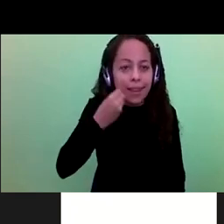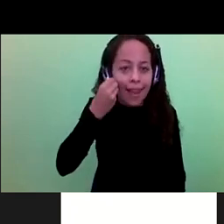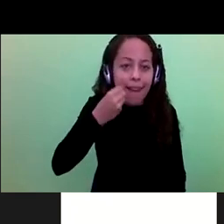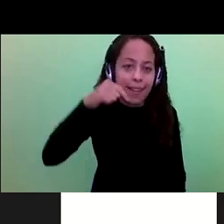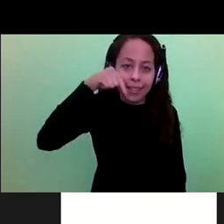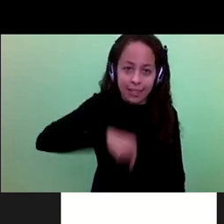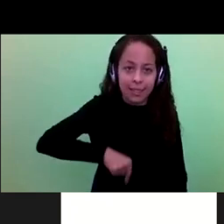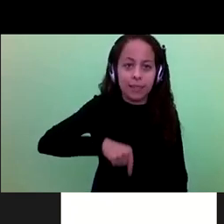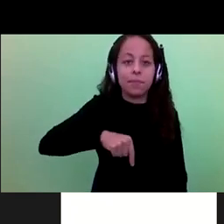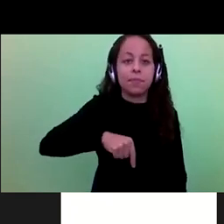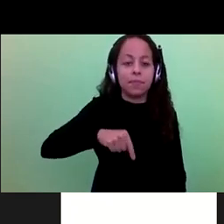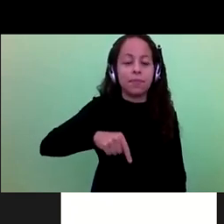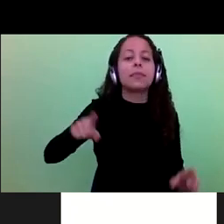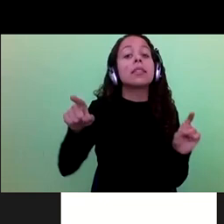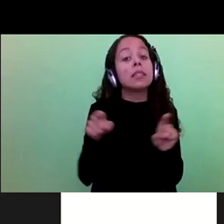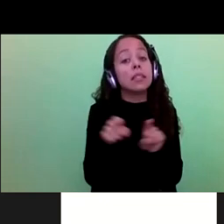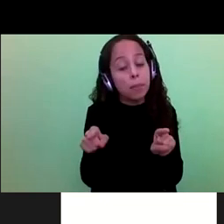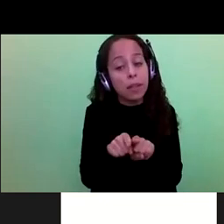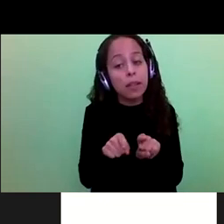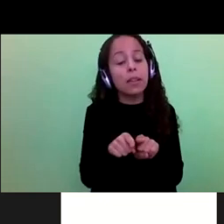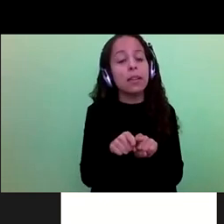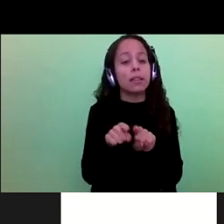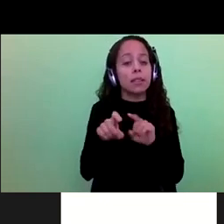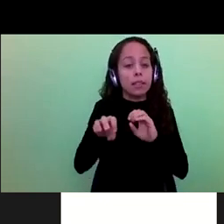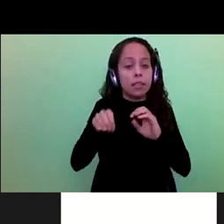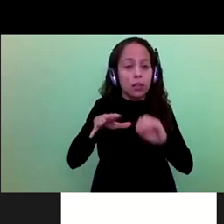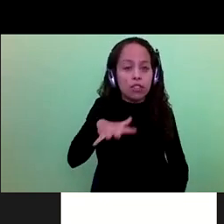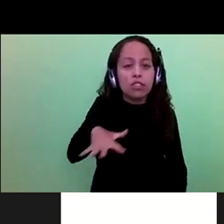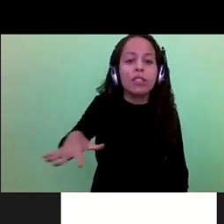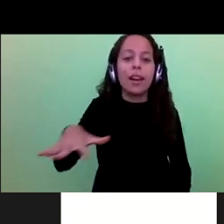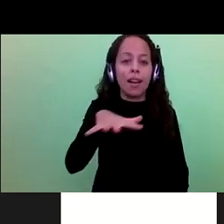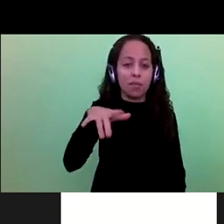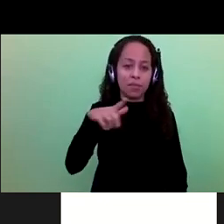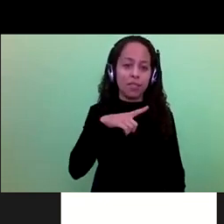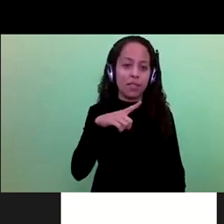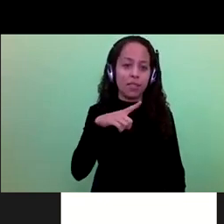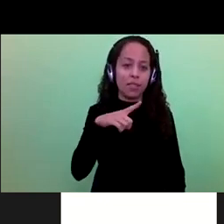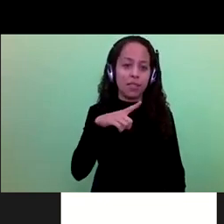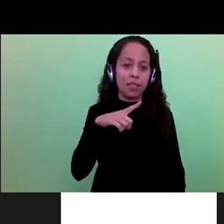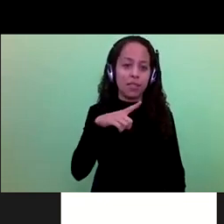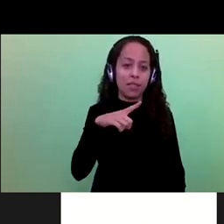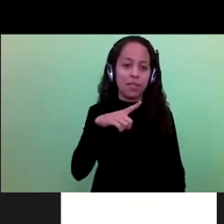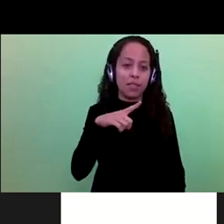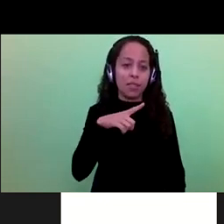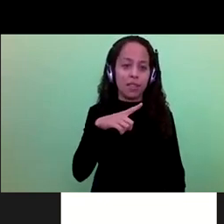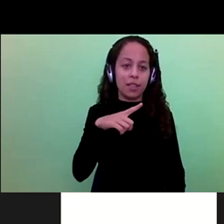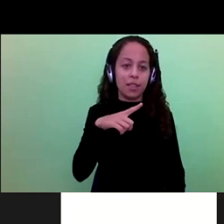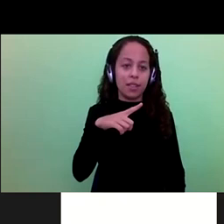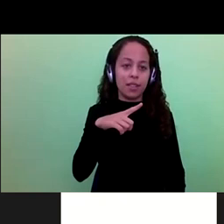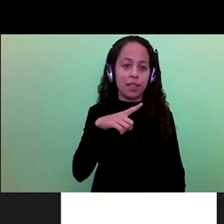pesquisa aqui, mas também com a educação geral, com o campo, as áreas